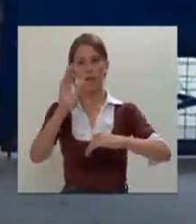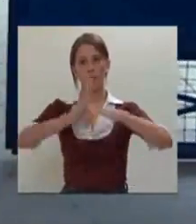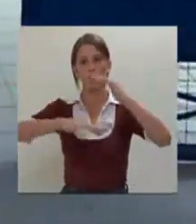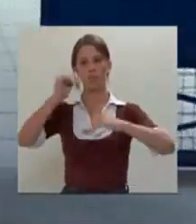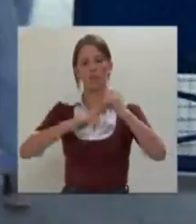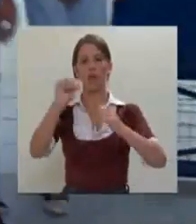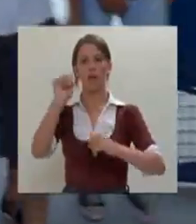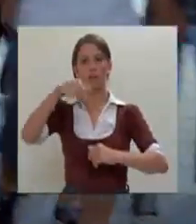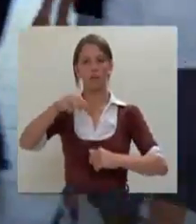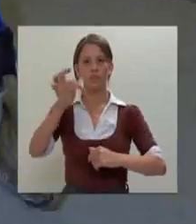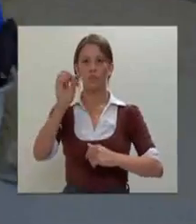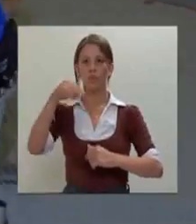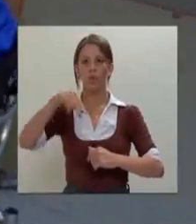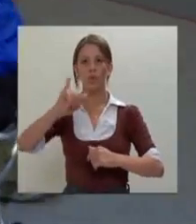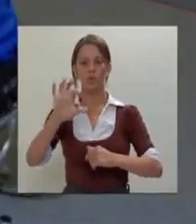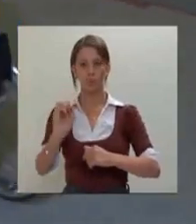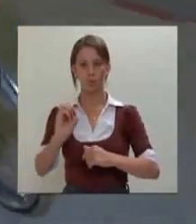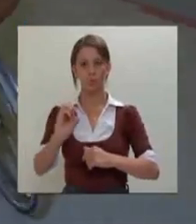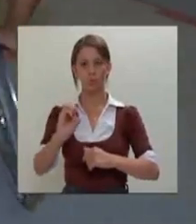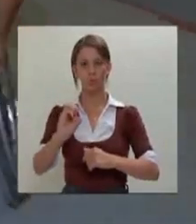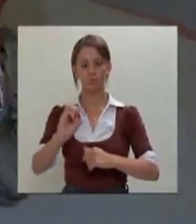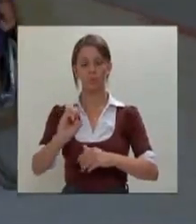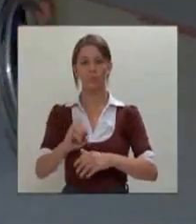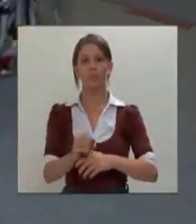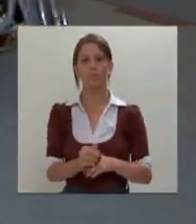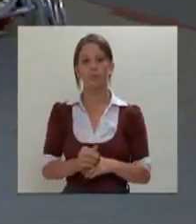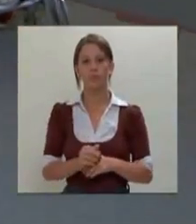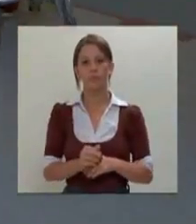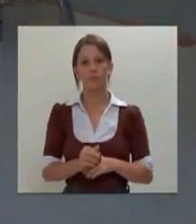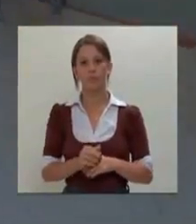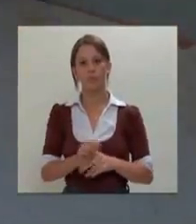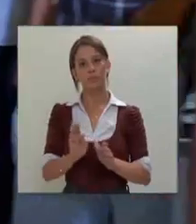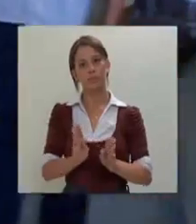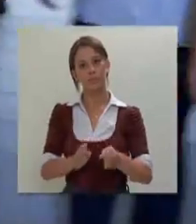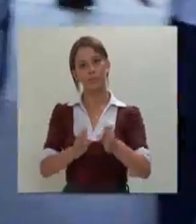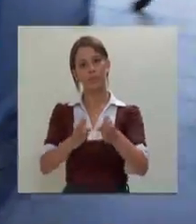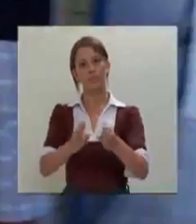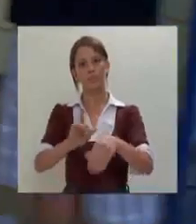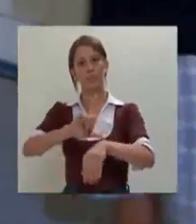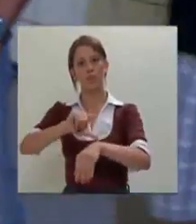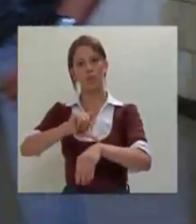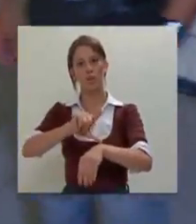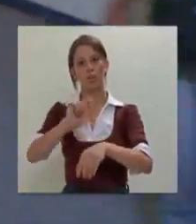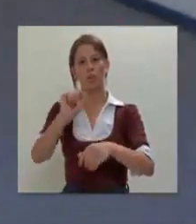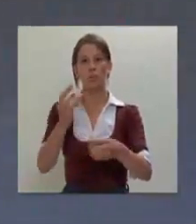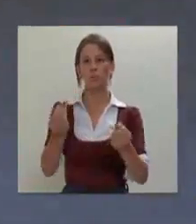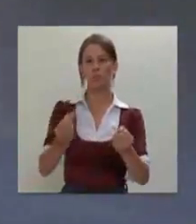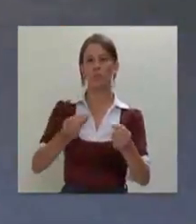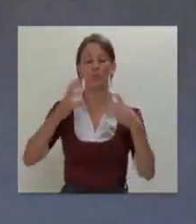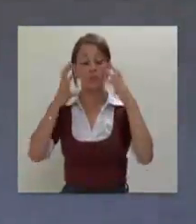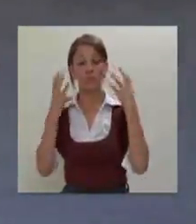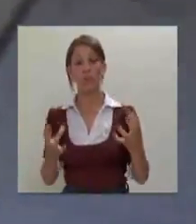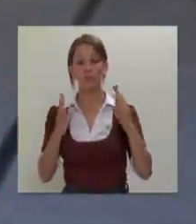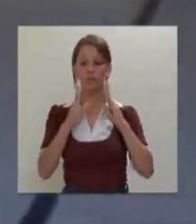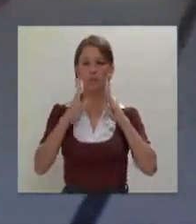No ginásio, o professor Pablo Lutini e a equipe ADEFAL SESI de basquete. O desafio, jogar em cadeiras